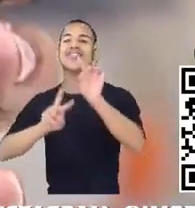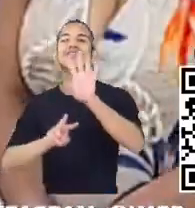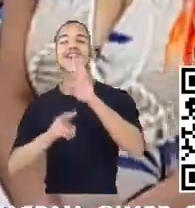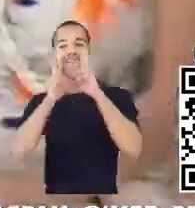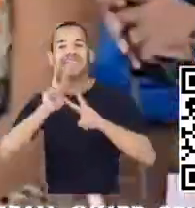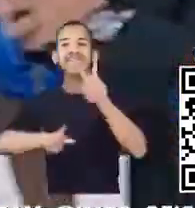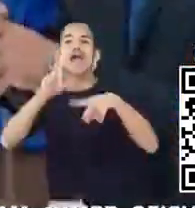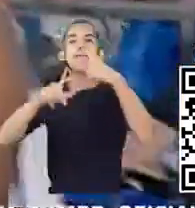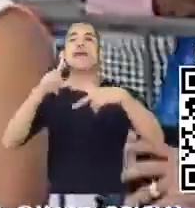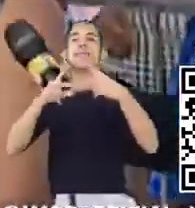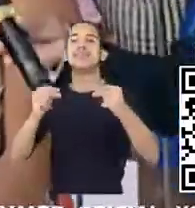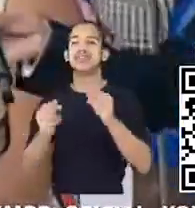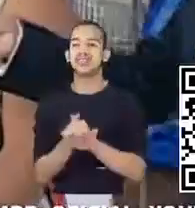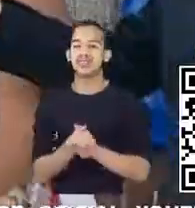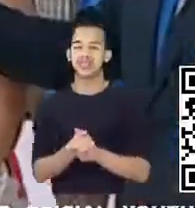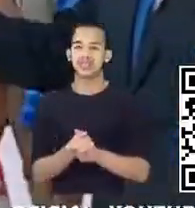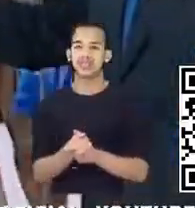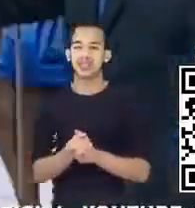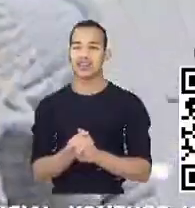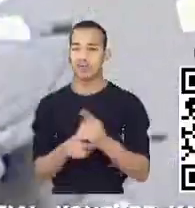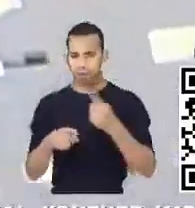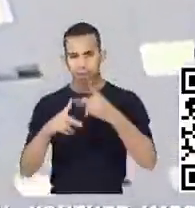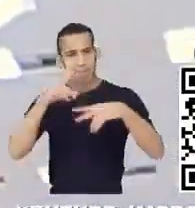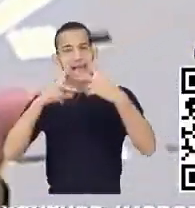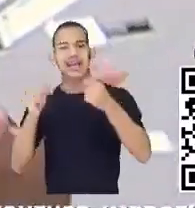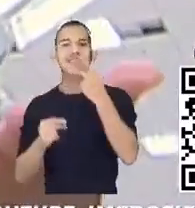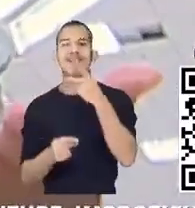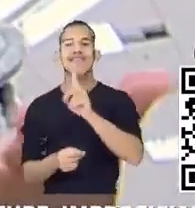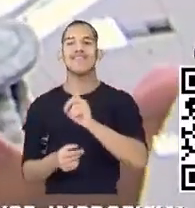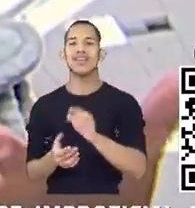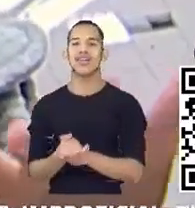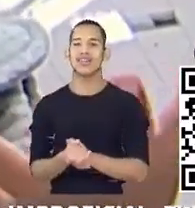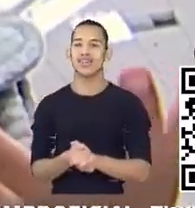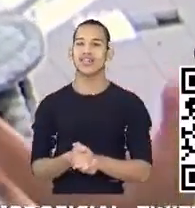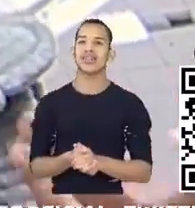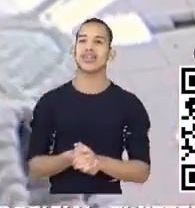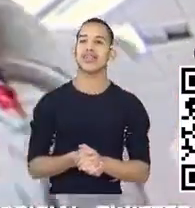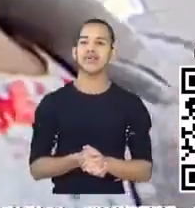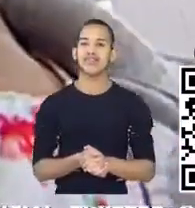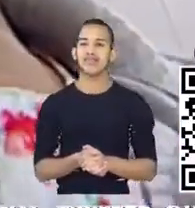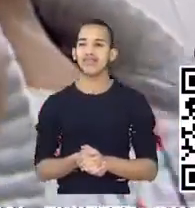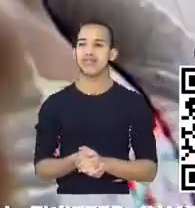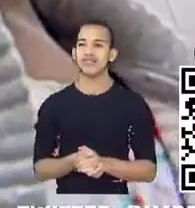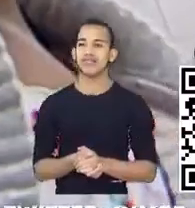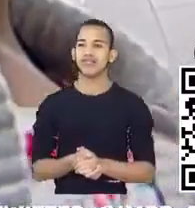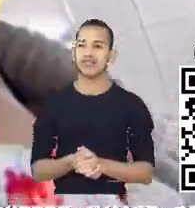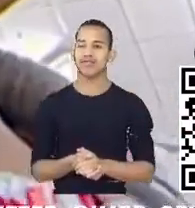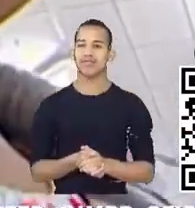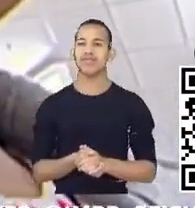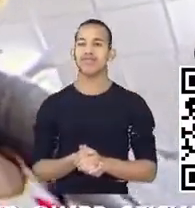aqui, o presente. É. Ah, mas o presente não fala? O senhor tem que botar a LED aqui, ó, porque a gente na cidade a gente não vende. Peraí, não, peraí. Ô,